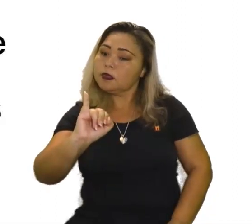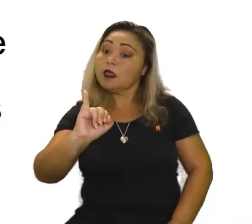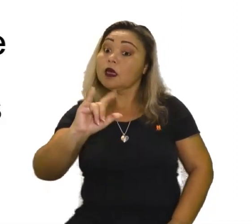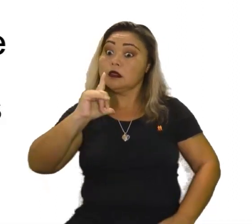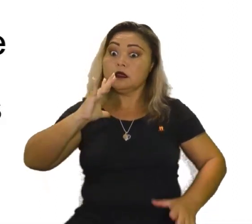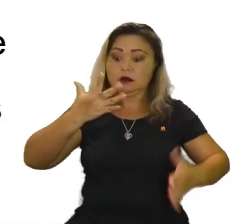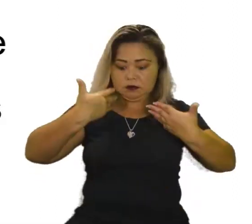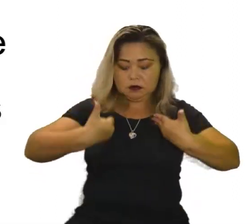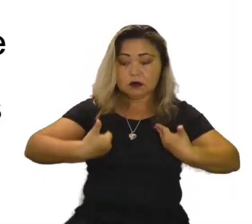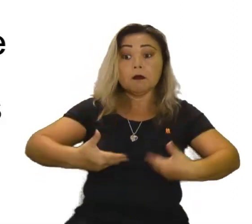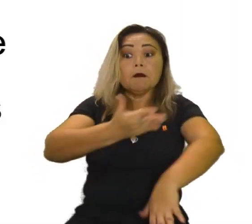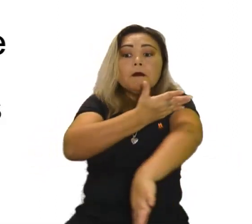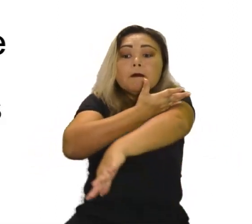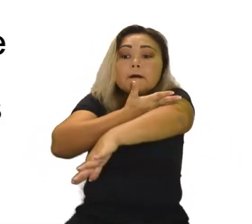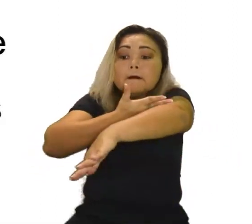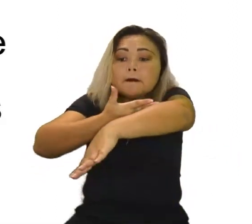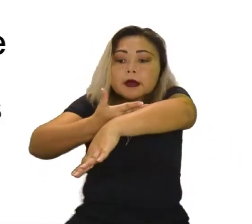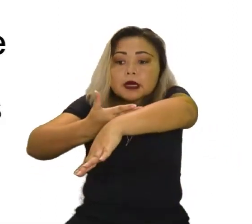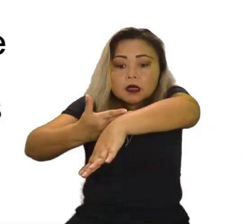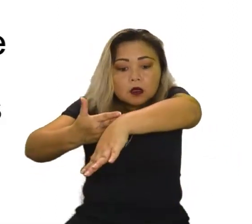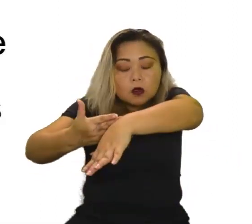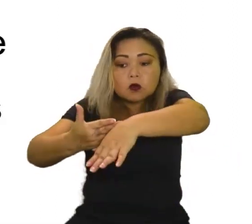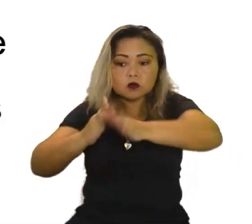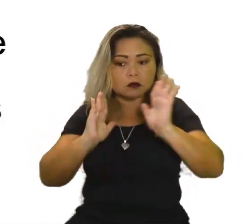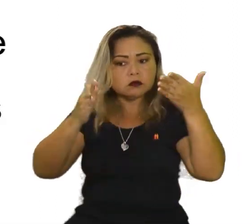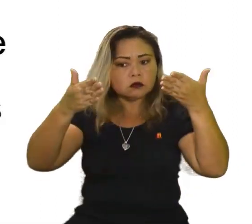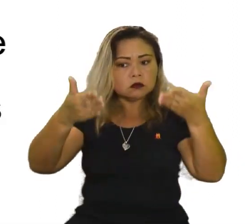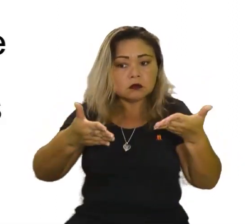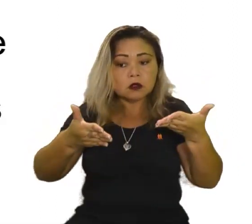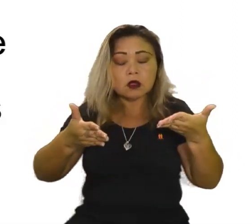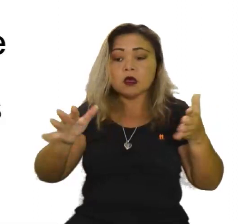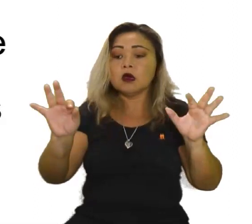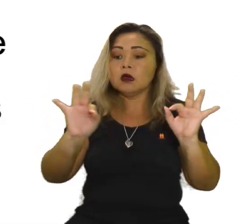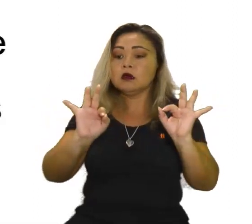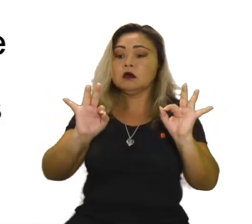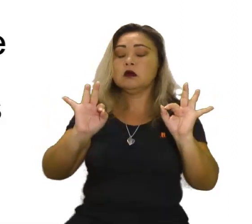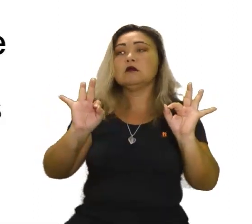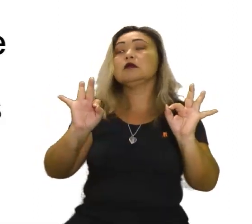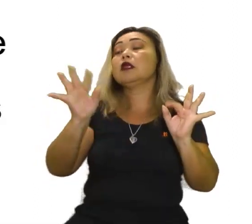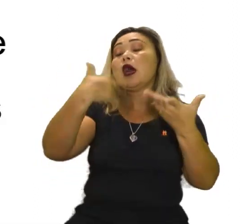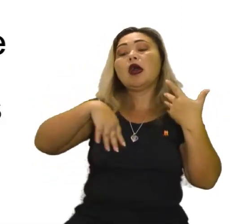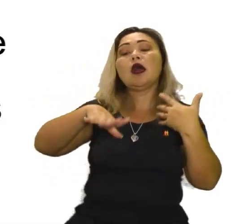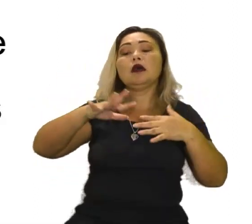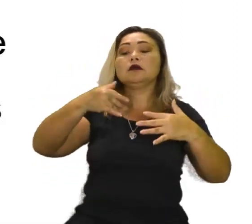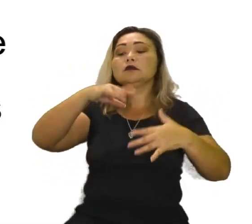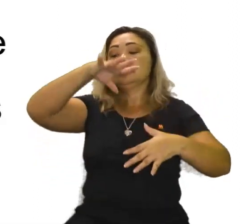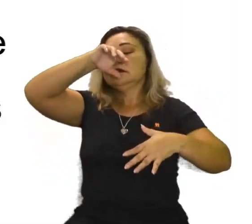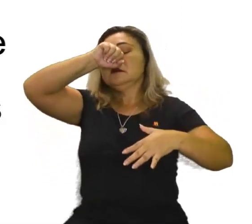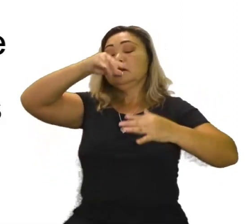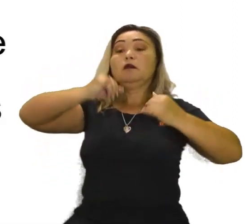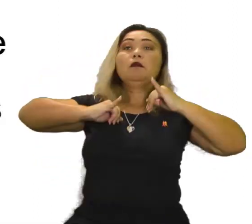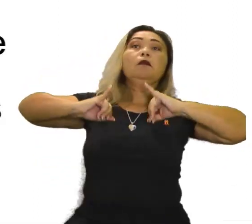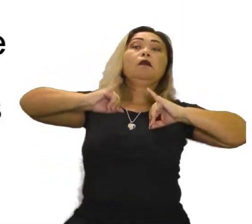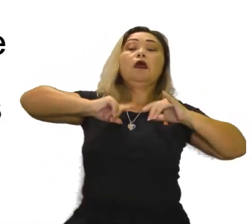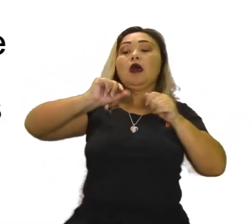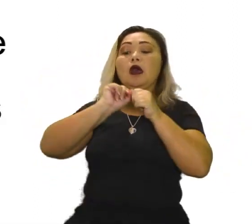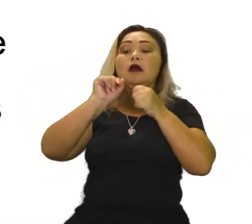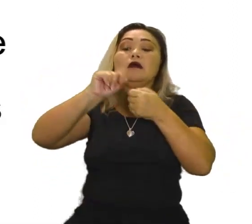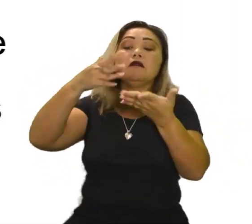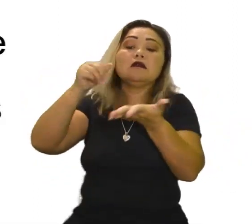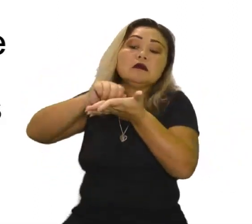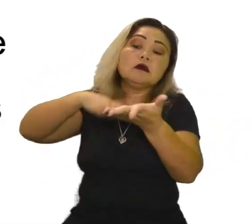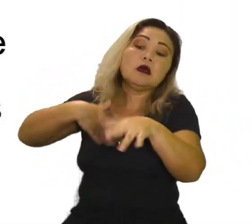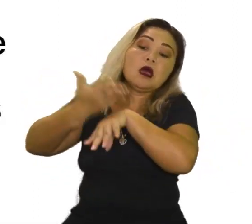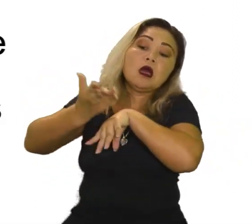totalmente branco, específico, nada de colocar perfume, nada, eu vou fazer uma atividade